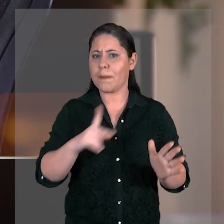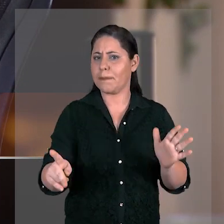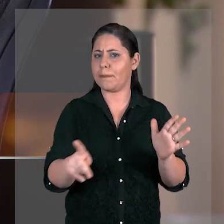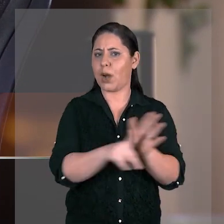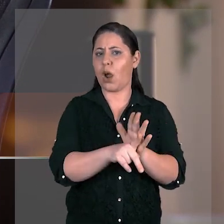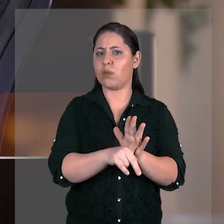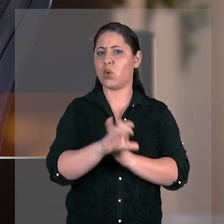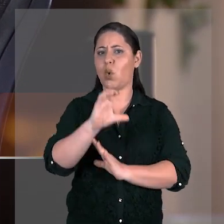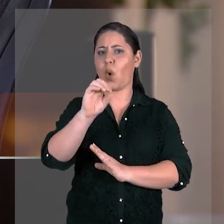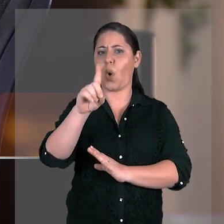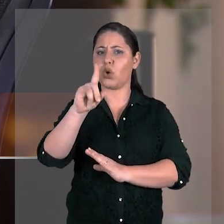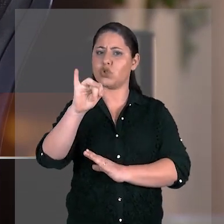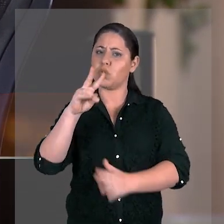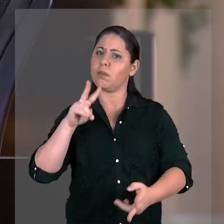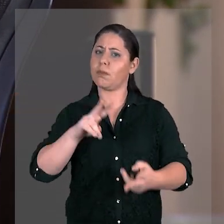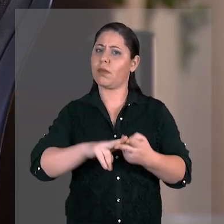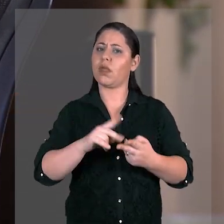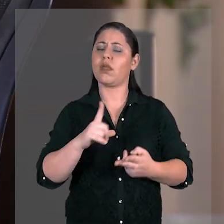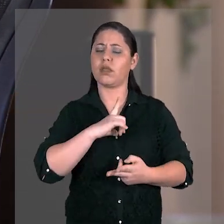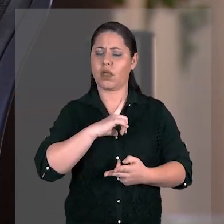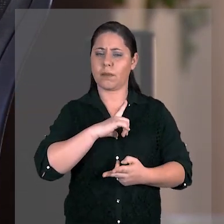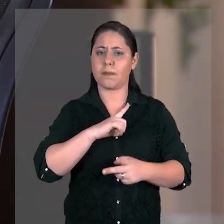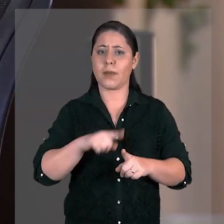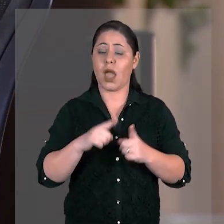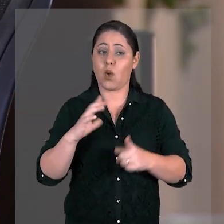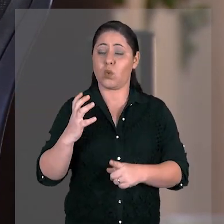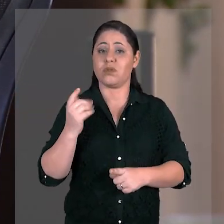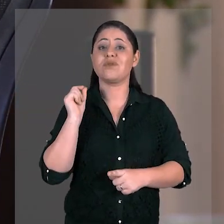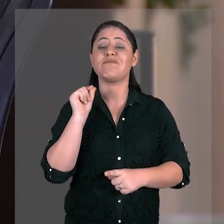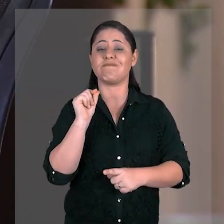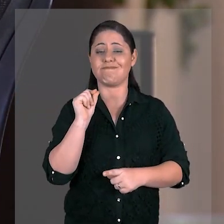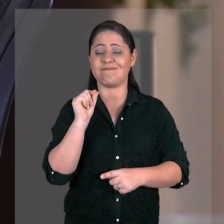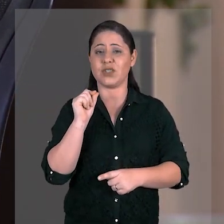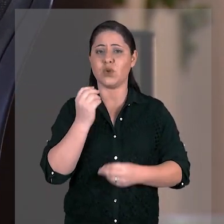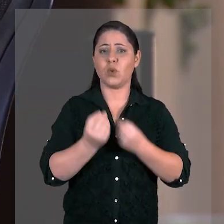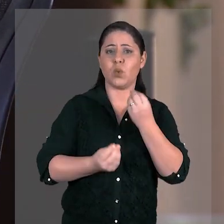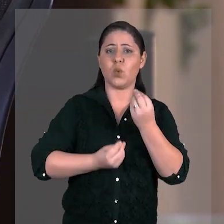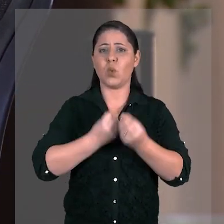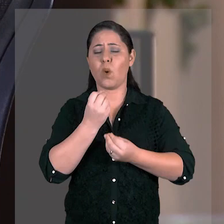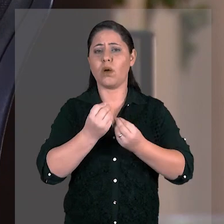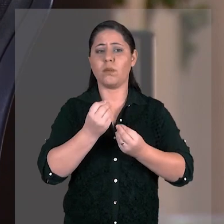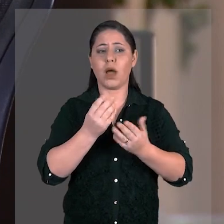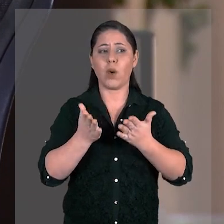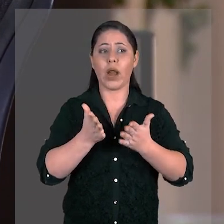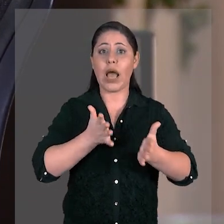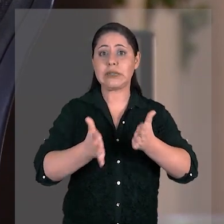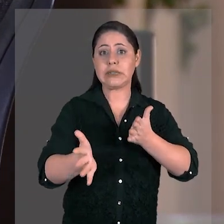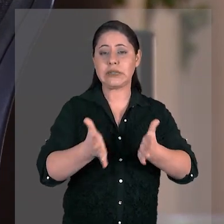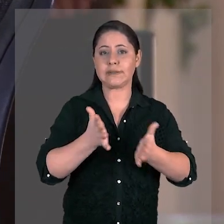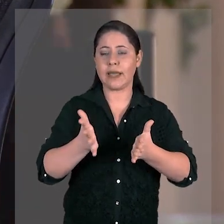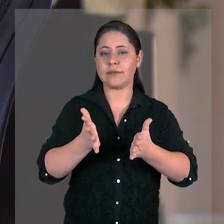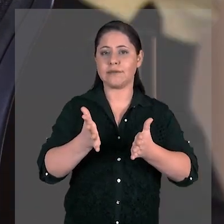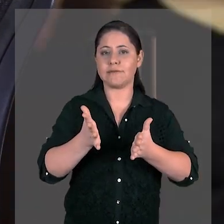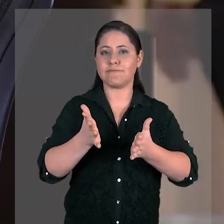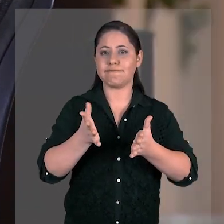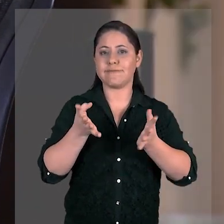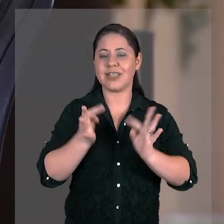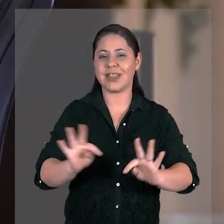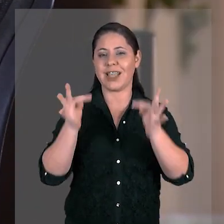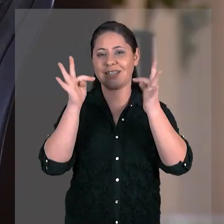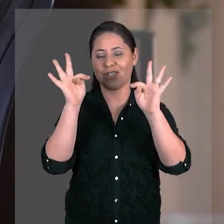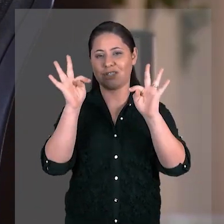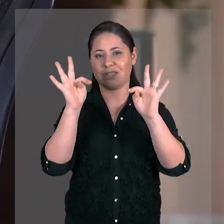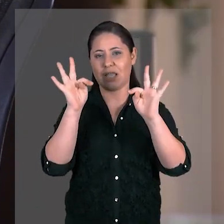Código Penal. Acontece que com o acesso à tecnologia,